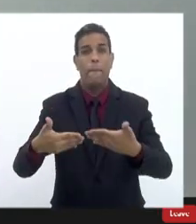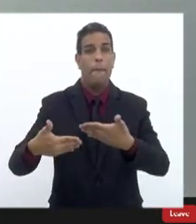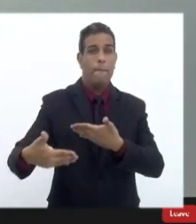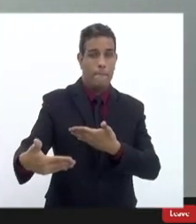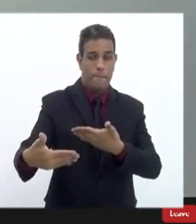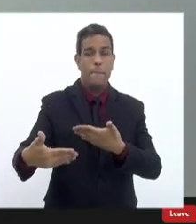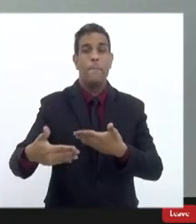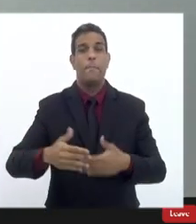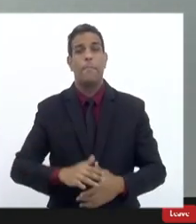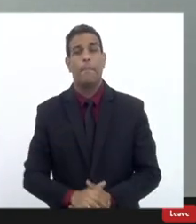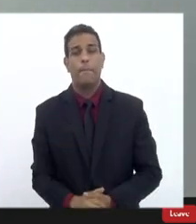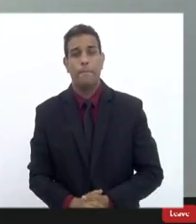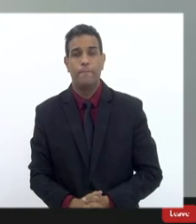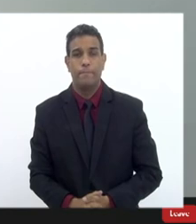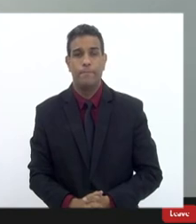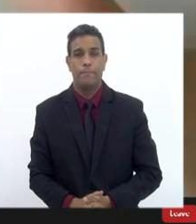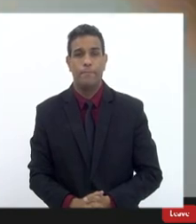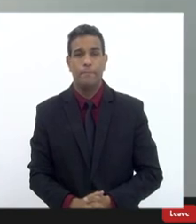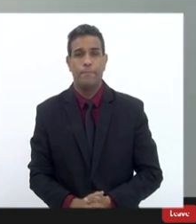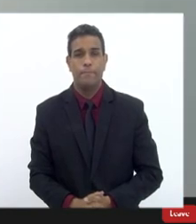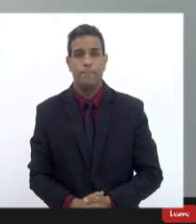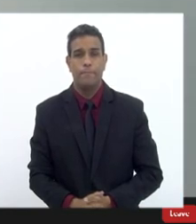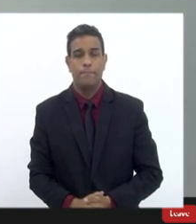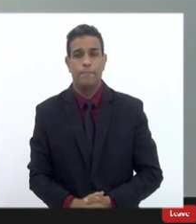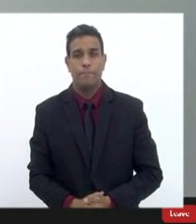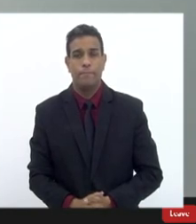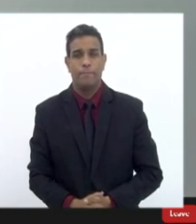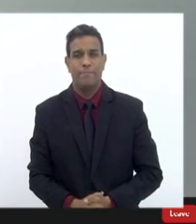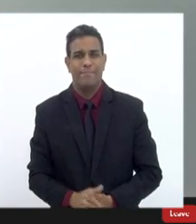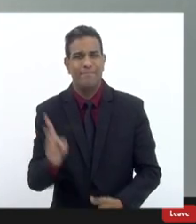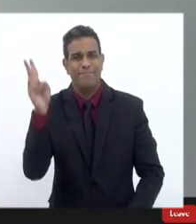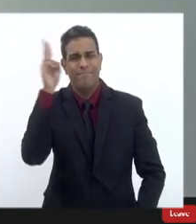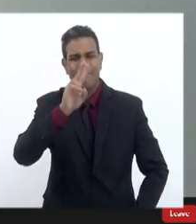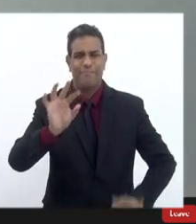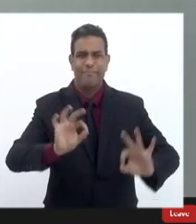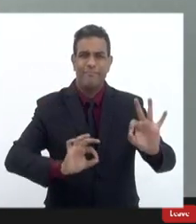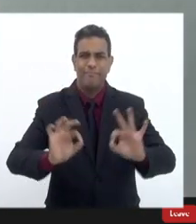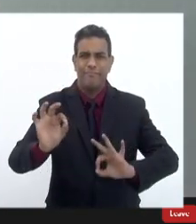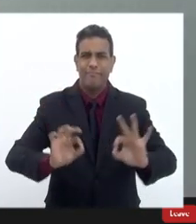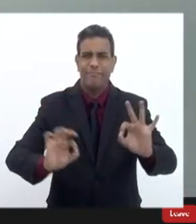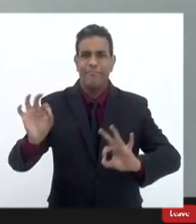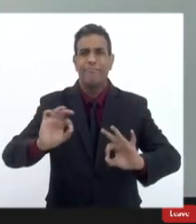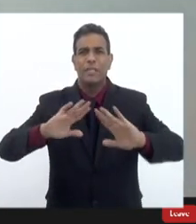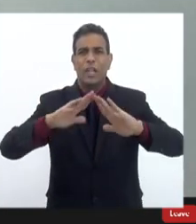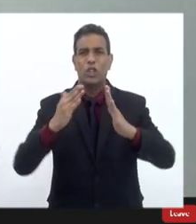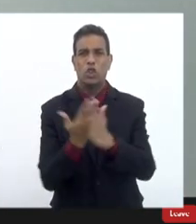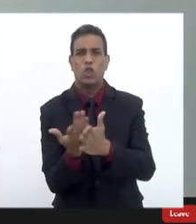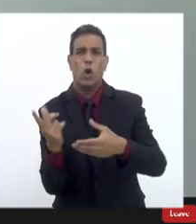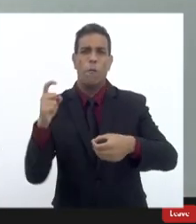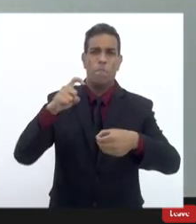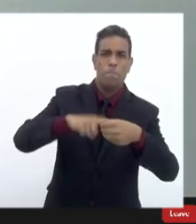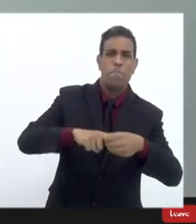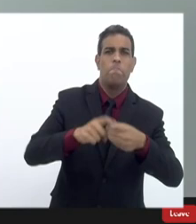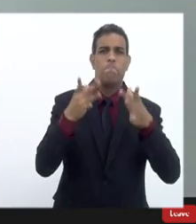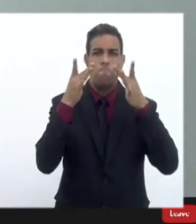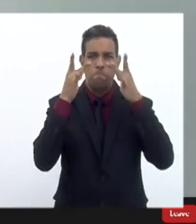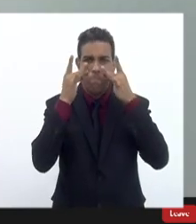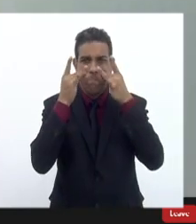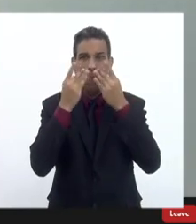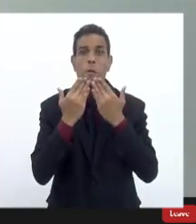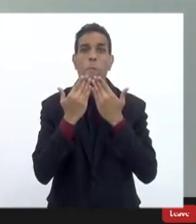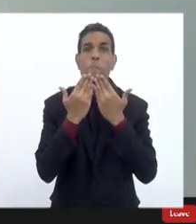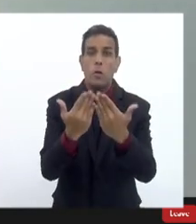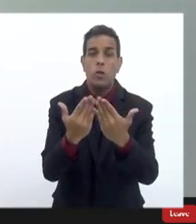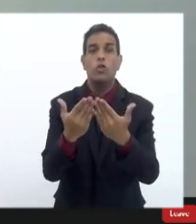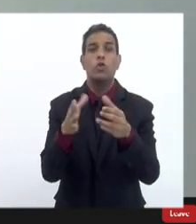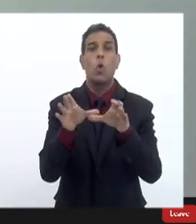finalizar, desde que se iniciou, né, a reorganização da rede SEDUC, fizemos também uma ação coletiva,